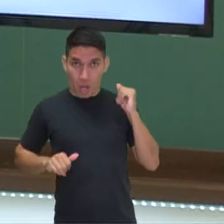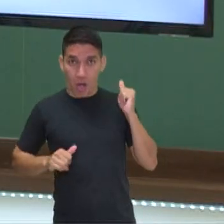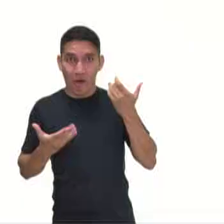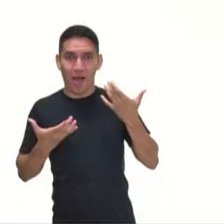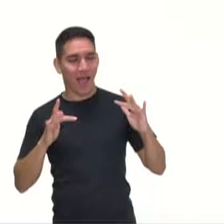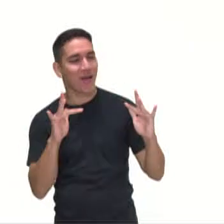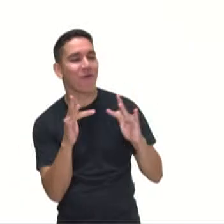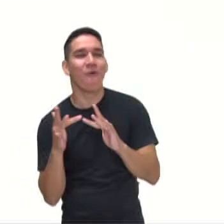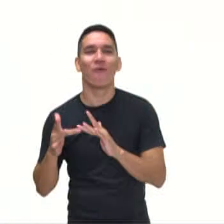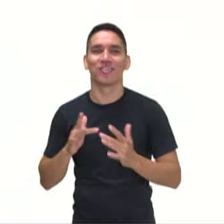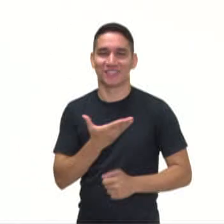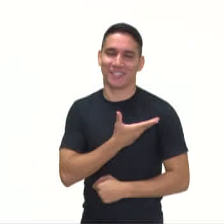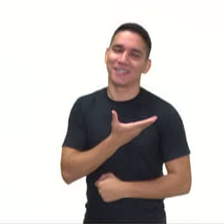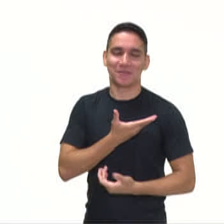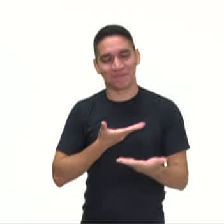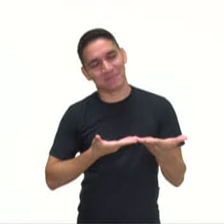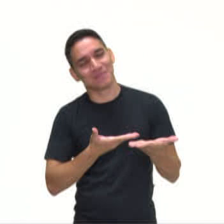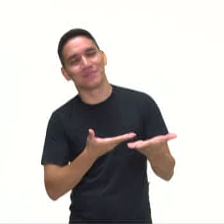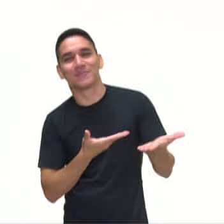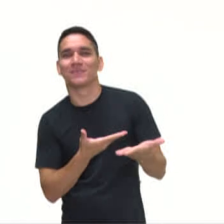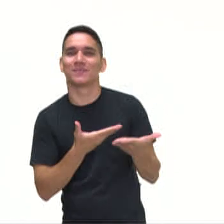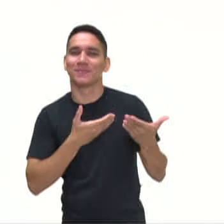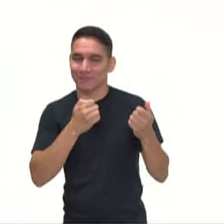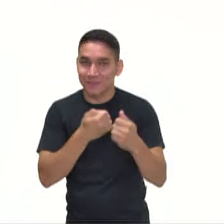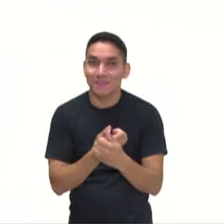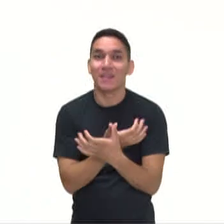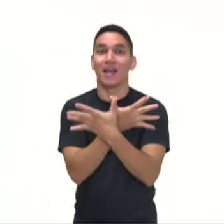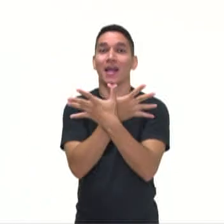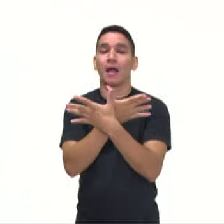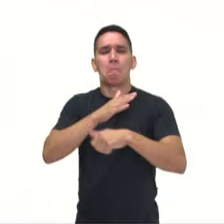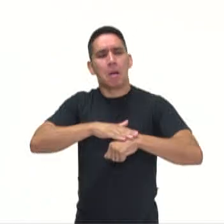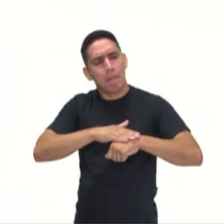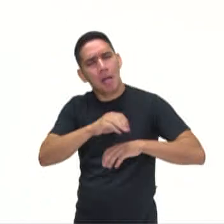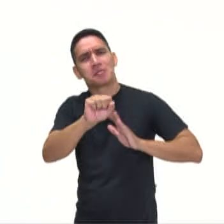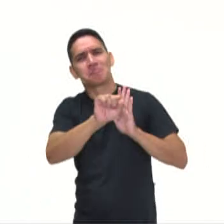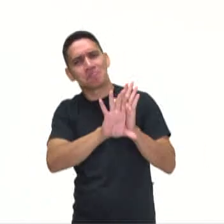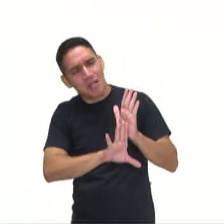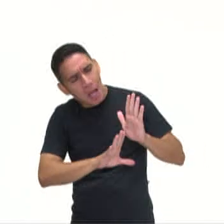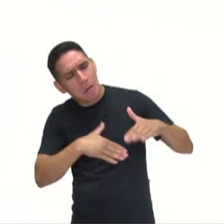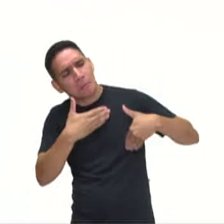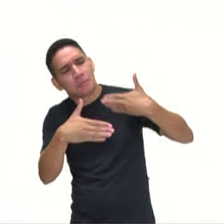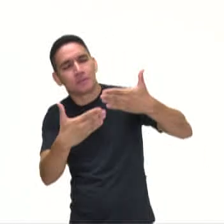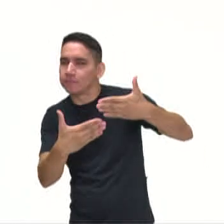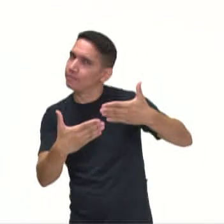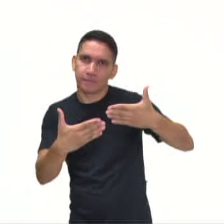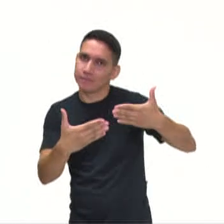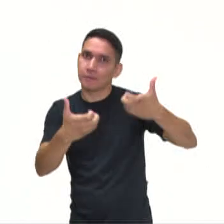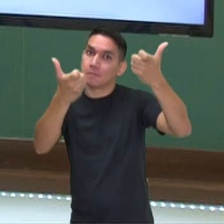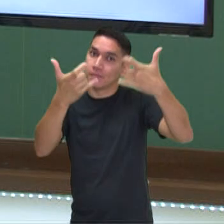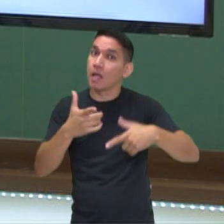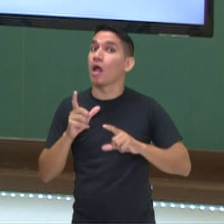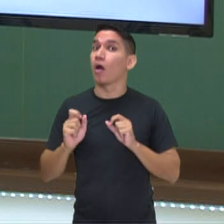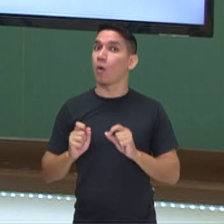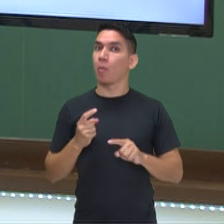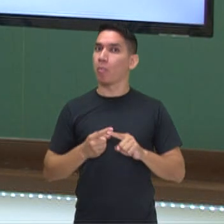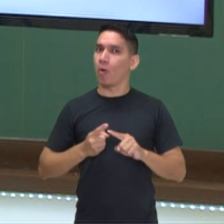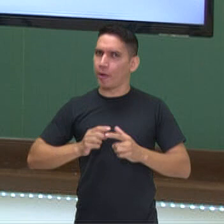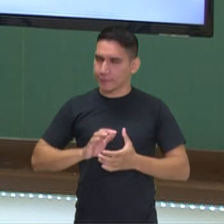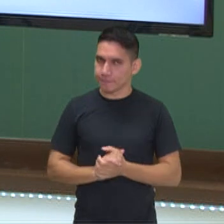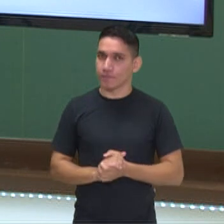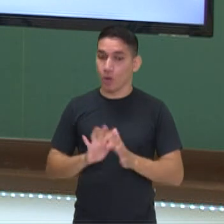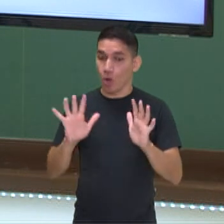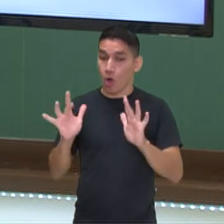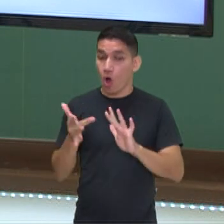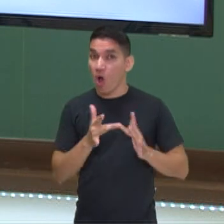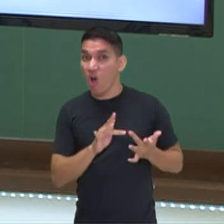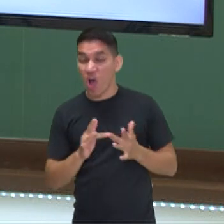mantiveram um contato amigável com os astecas durante século. E a nossa justificativa, né? O contato entre os